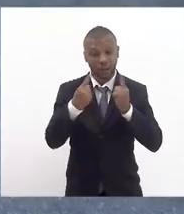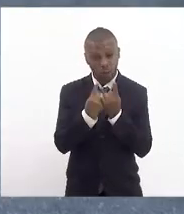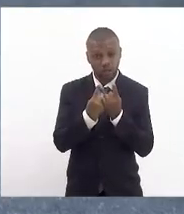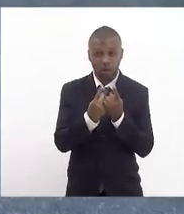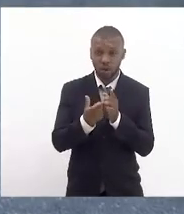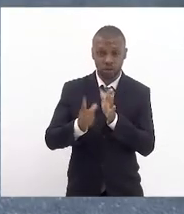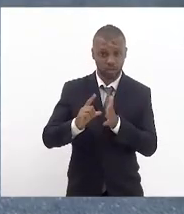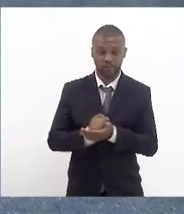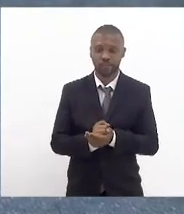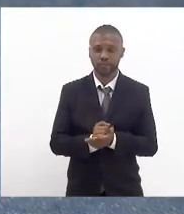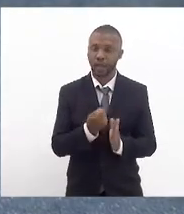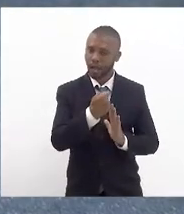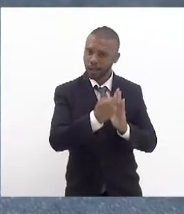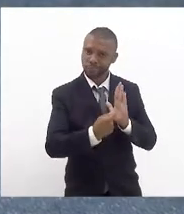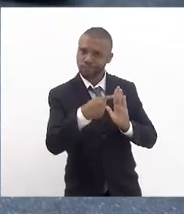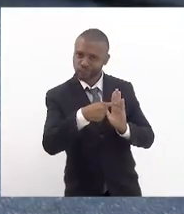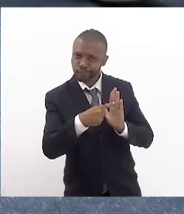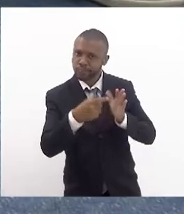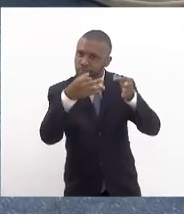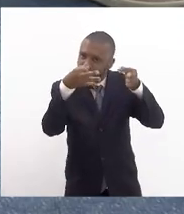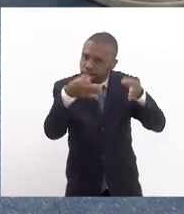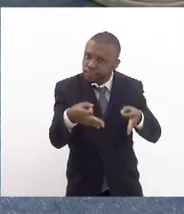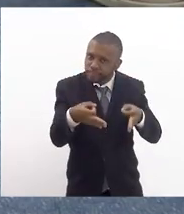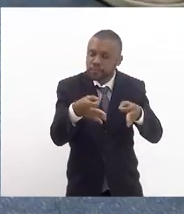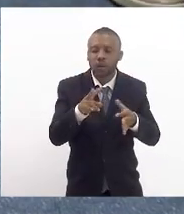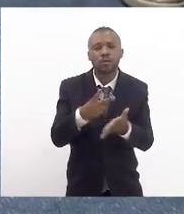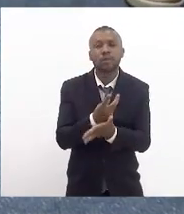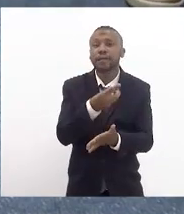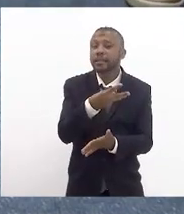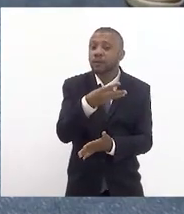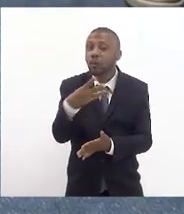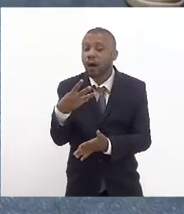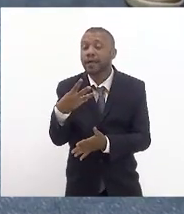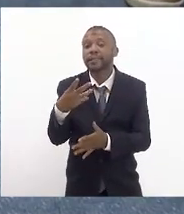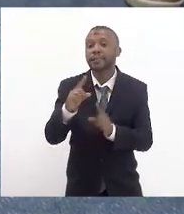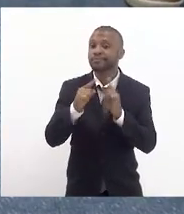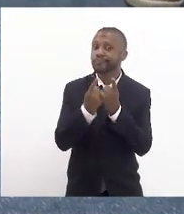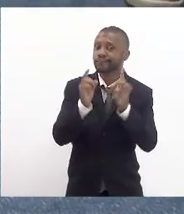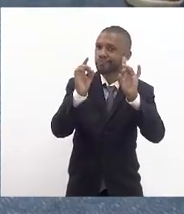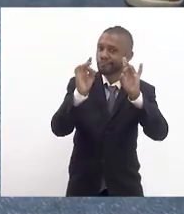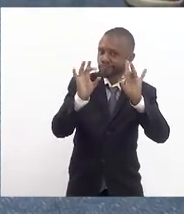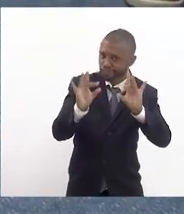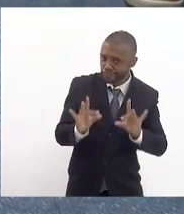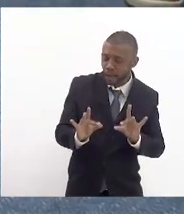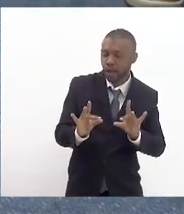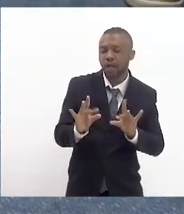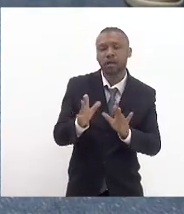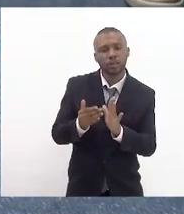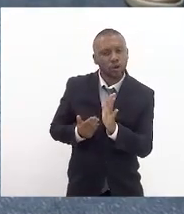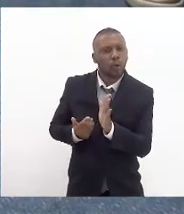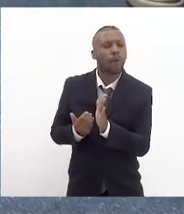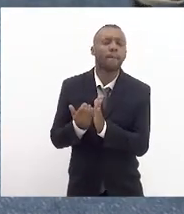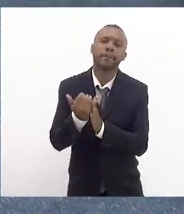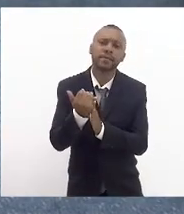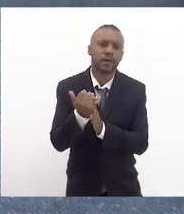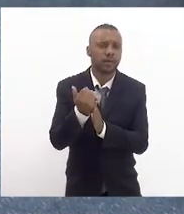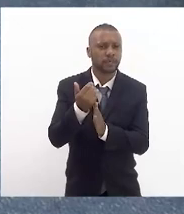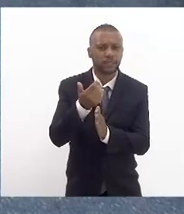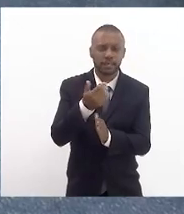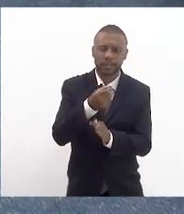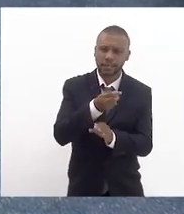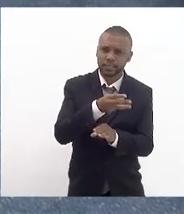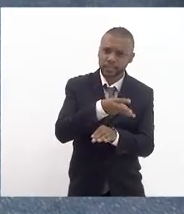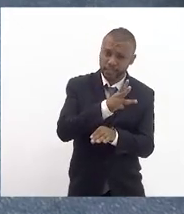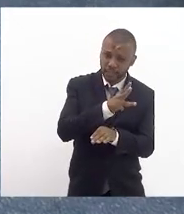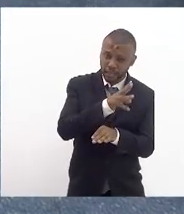ata reflete com exatidão o ocorrido na 34ª sessão ordinária, que, iniciada às 14 horas, encerrou-se às